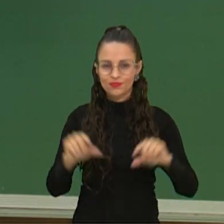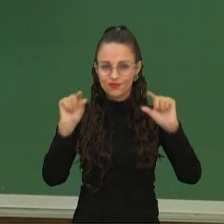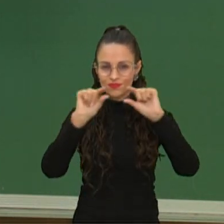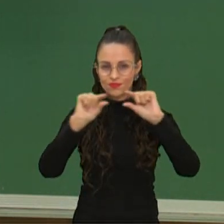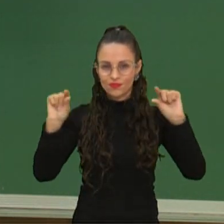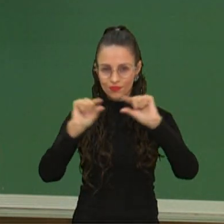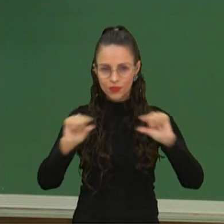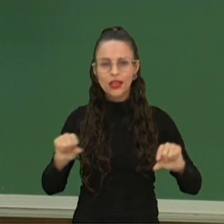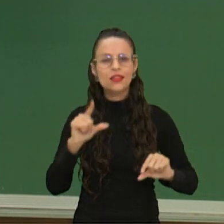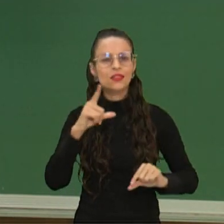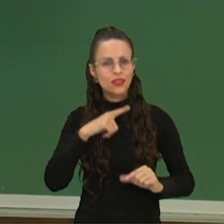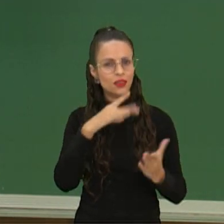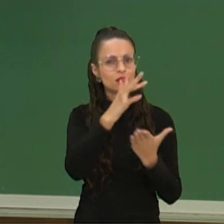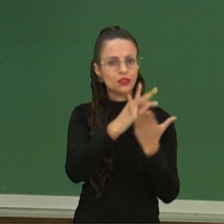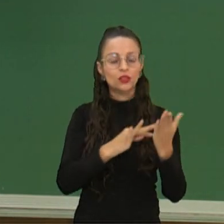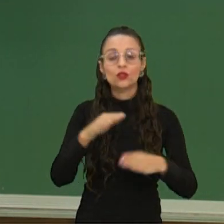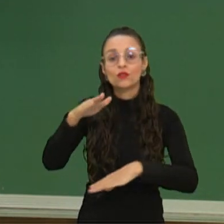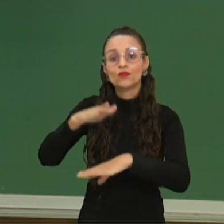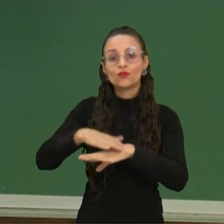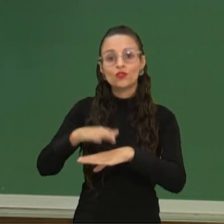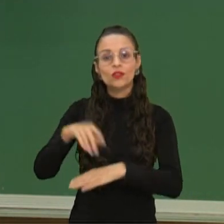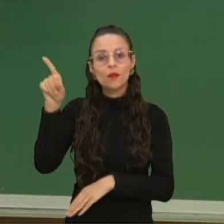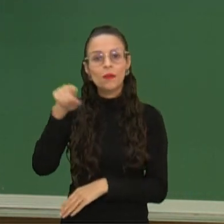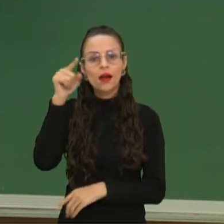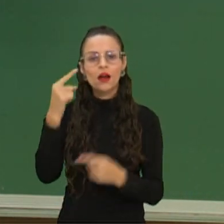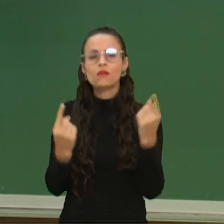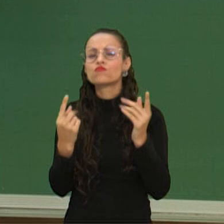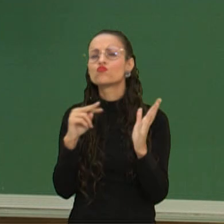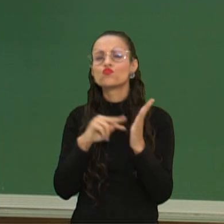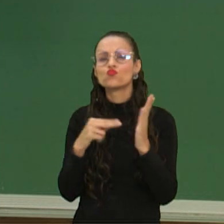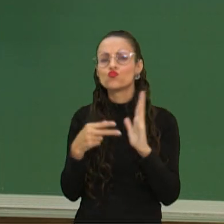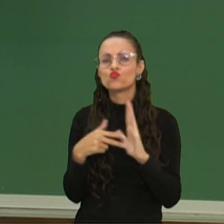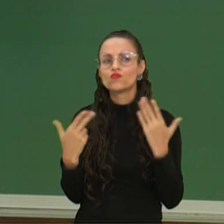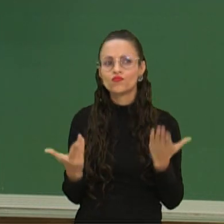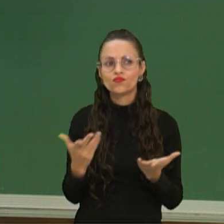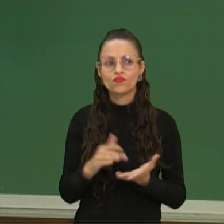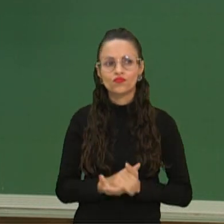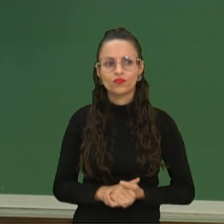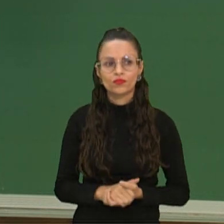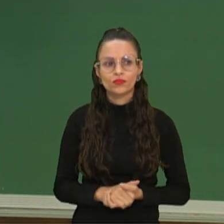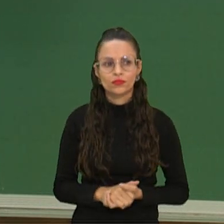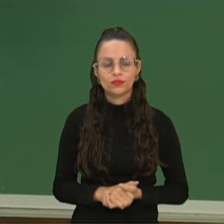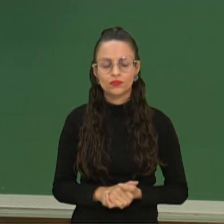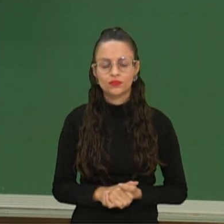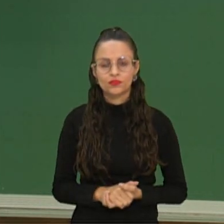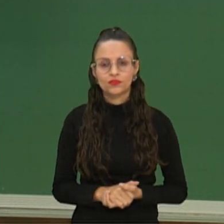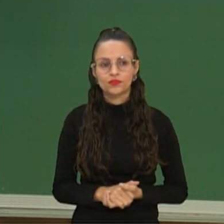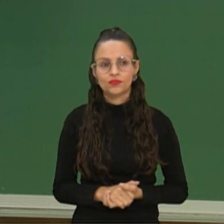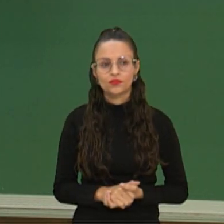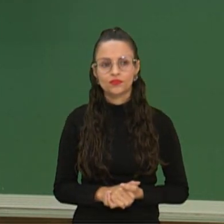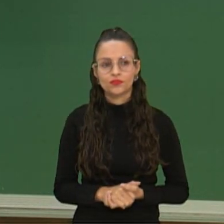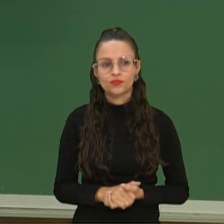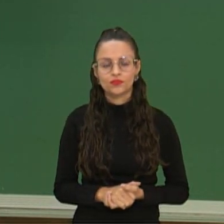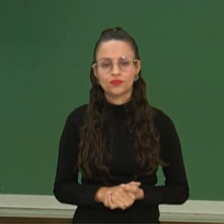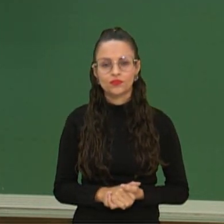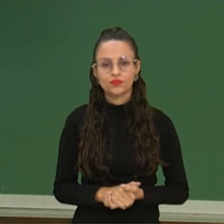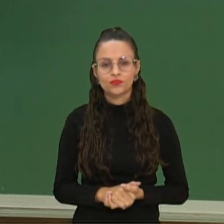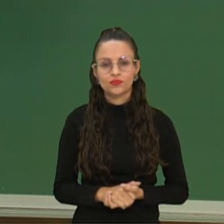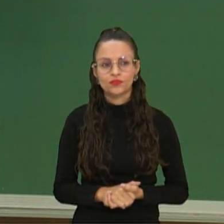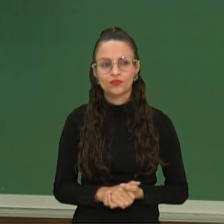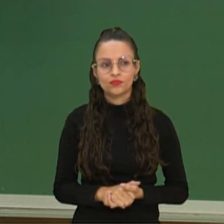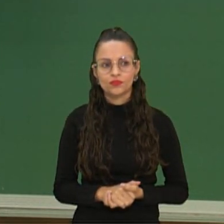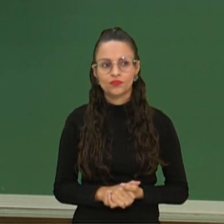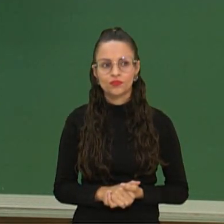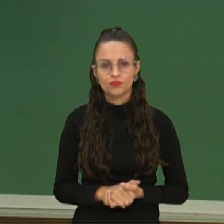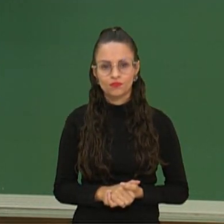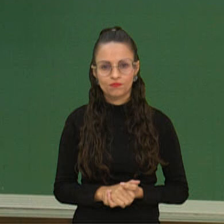estão no texto. Eu quero que você marque qual é o significado delas. Return to the right way or lose control